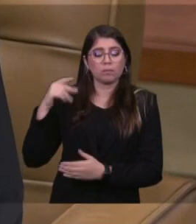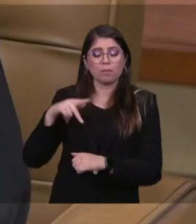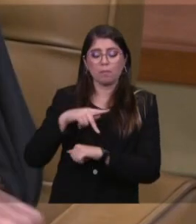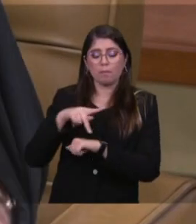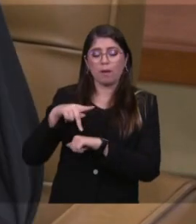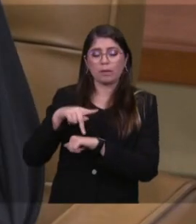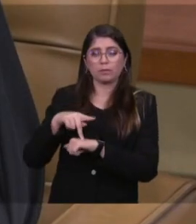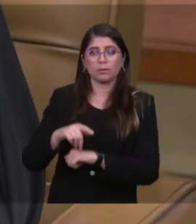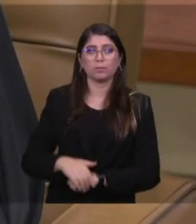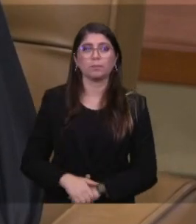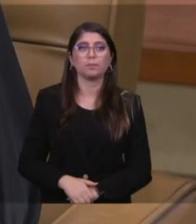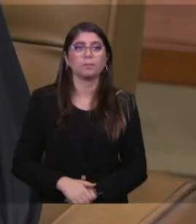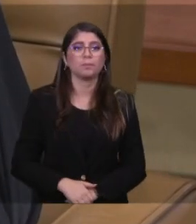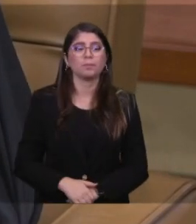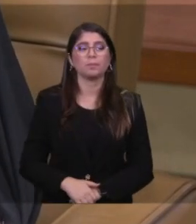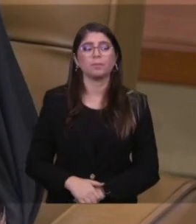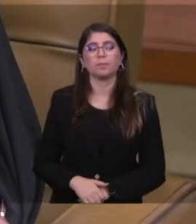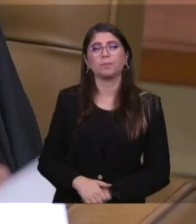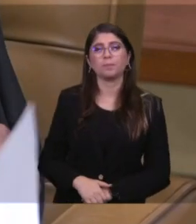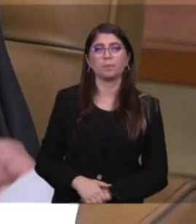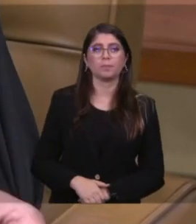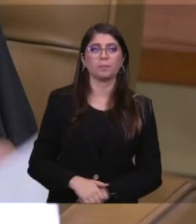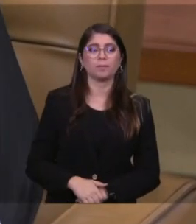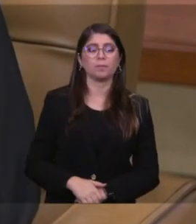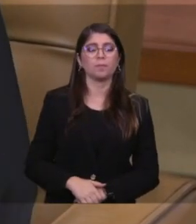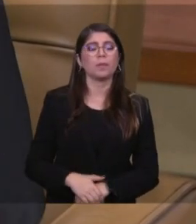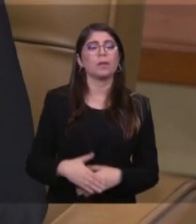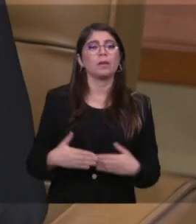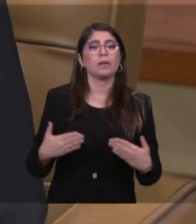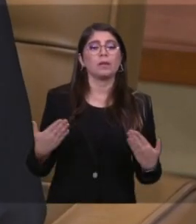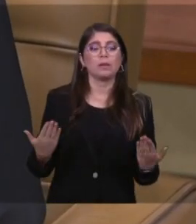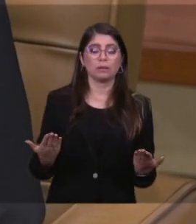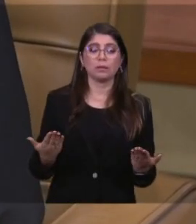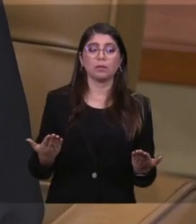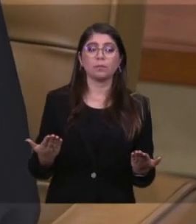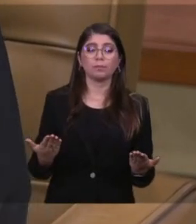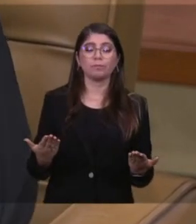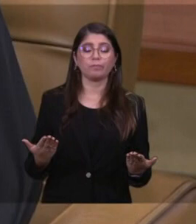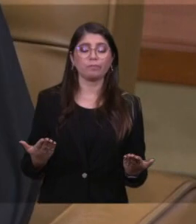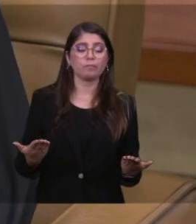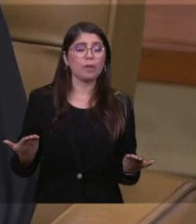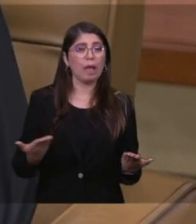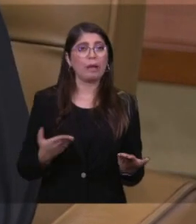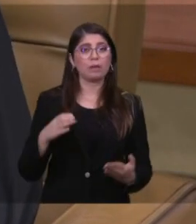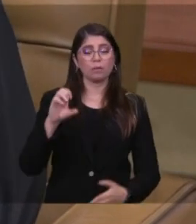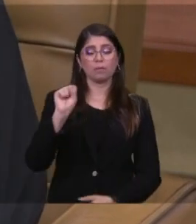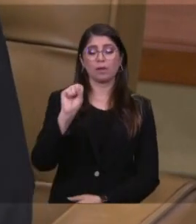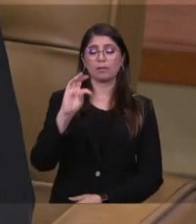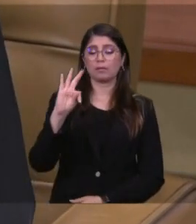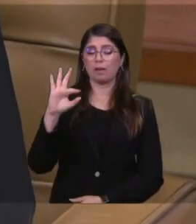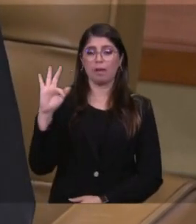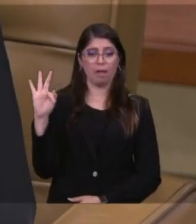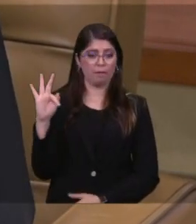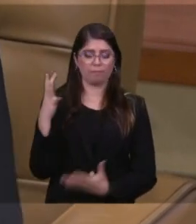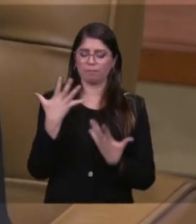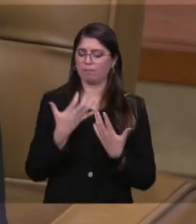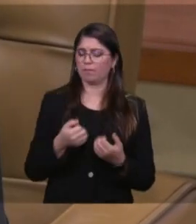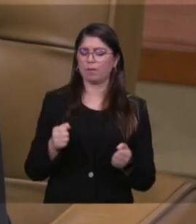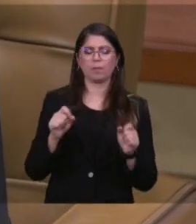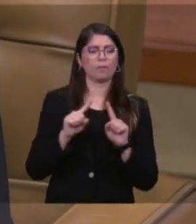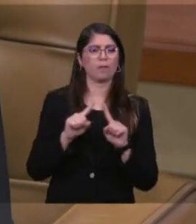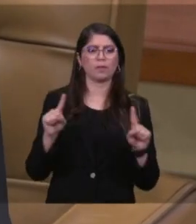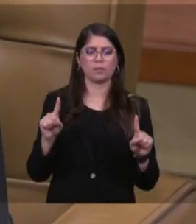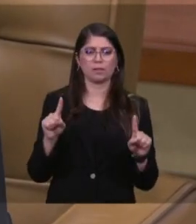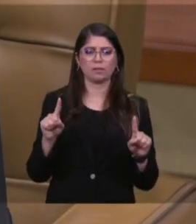países. De modo que, presidente, como eu disse, esta corte não haverá de submeter-se